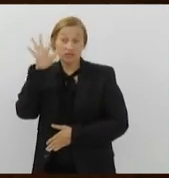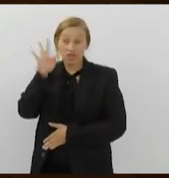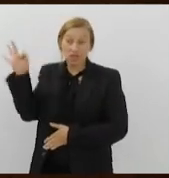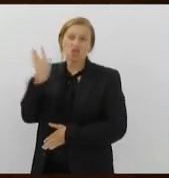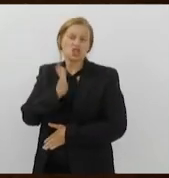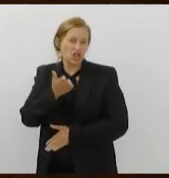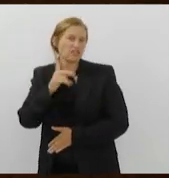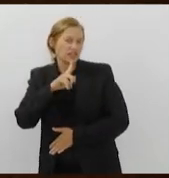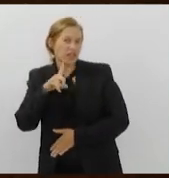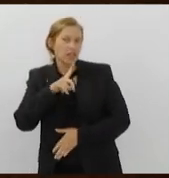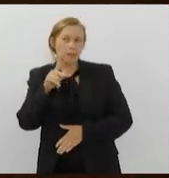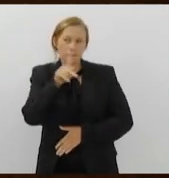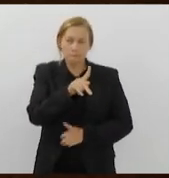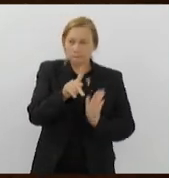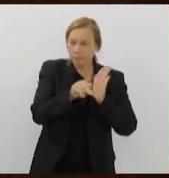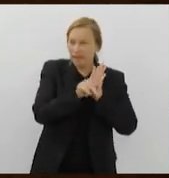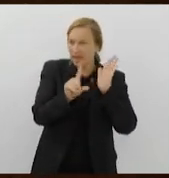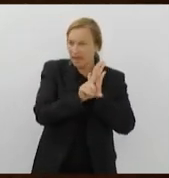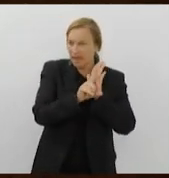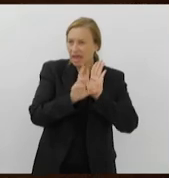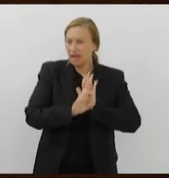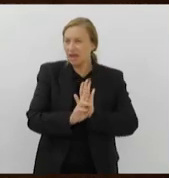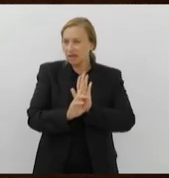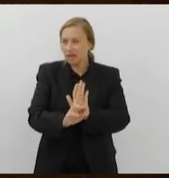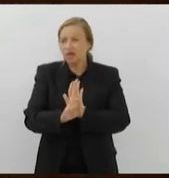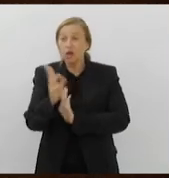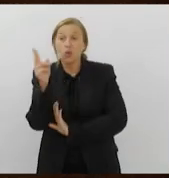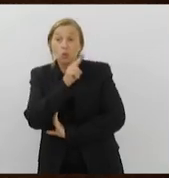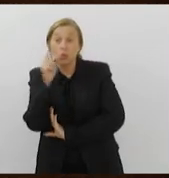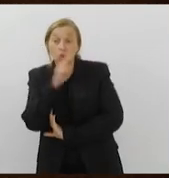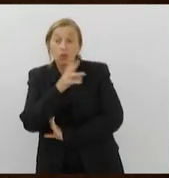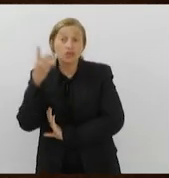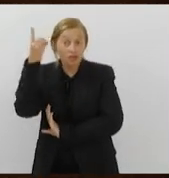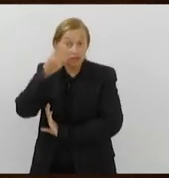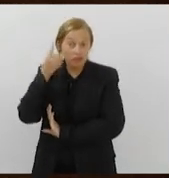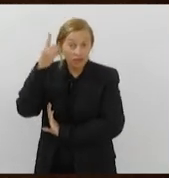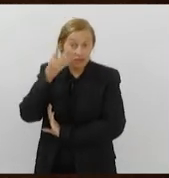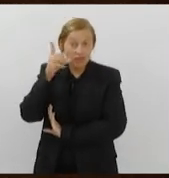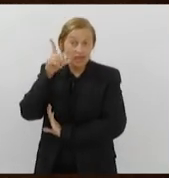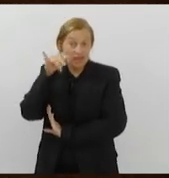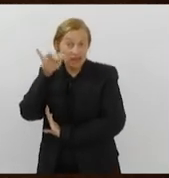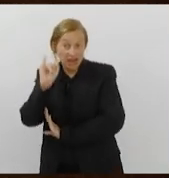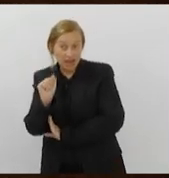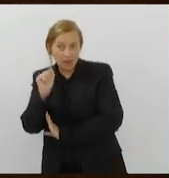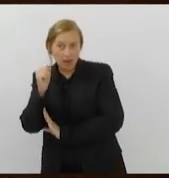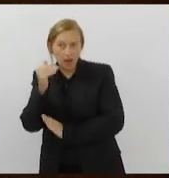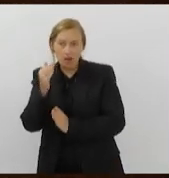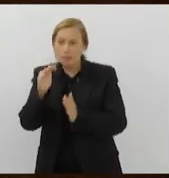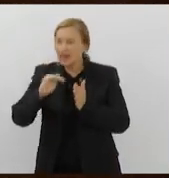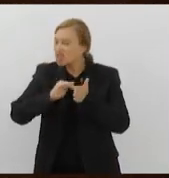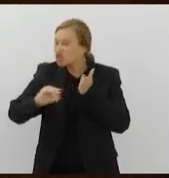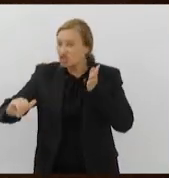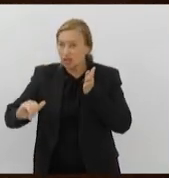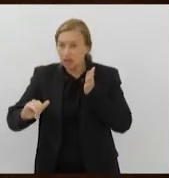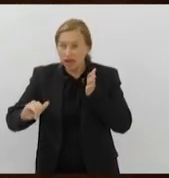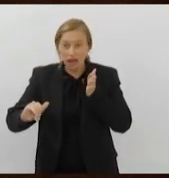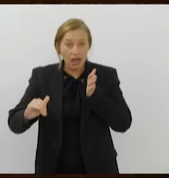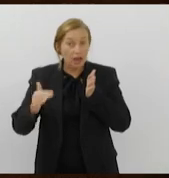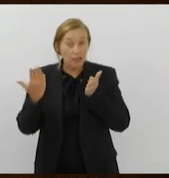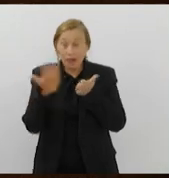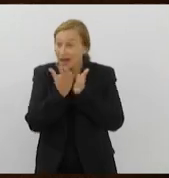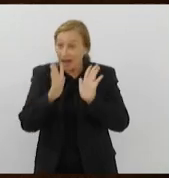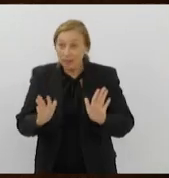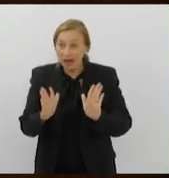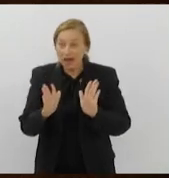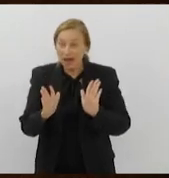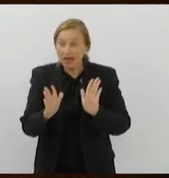um PL apresentado com urgência pelo deputado Luiz Lima para vedar de vez e vetar essa